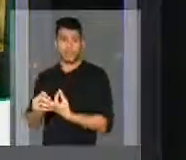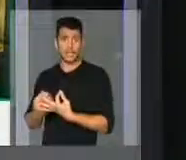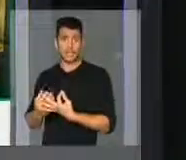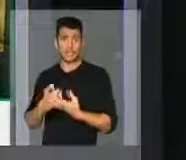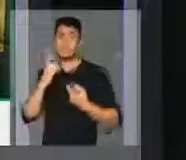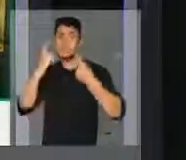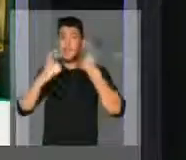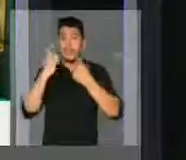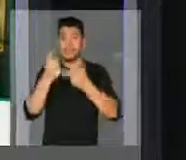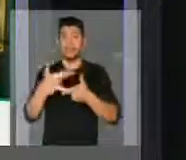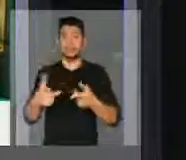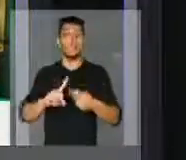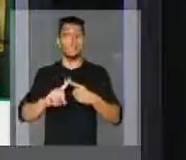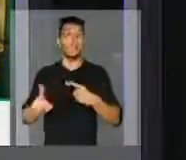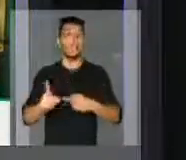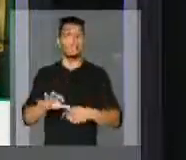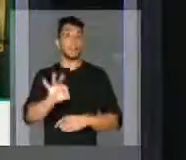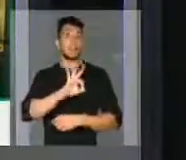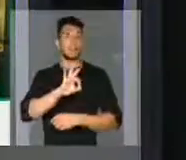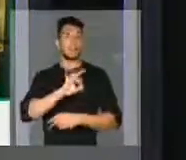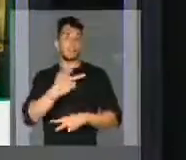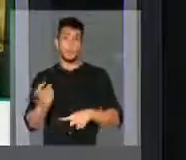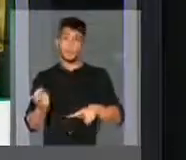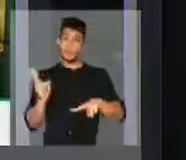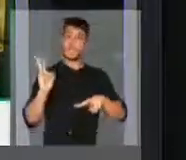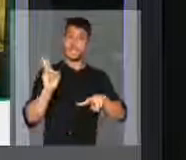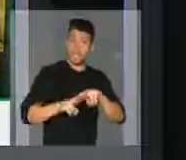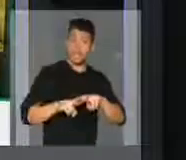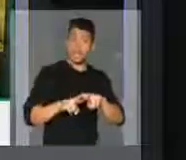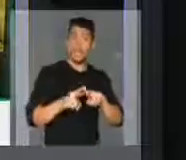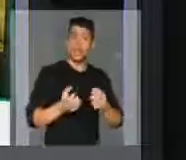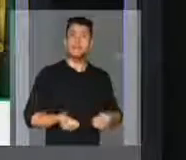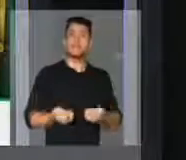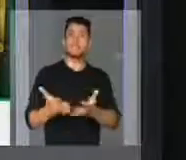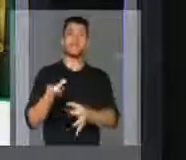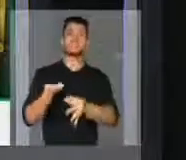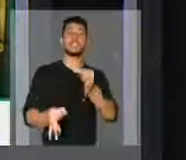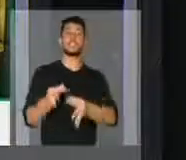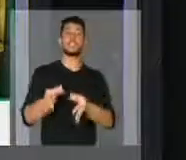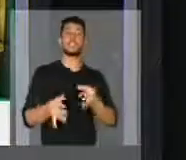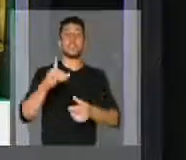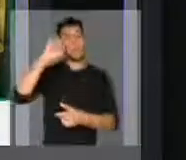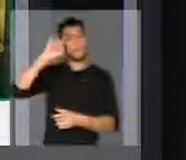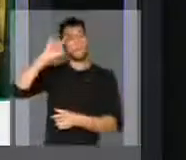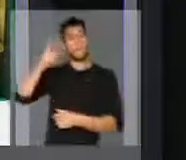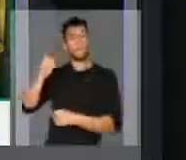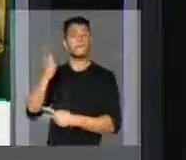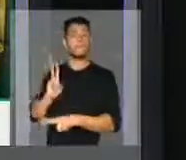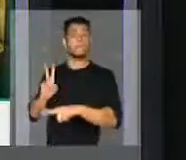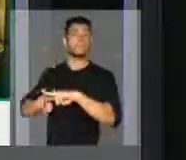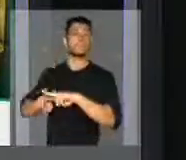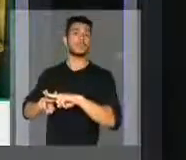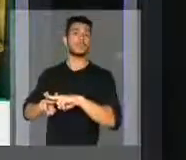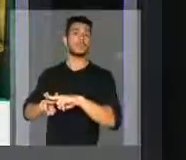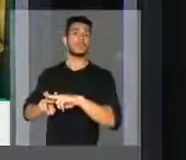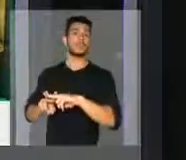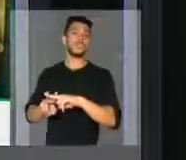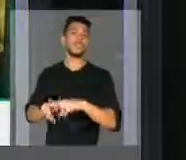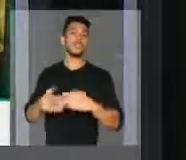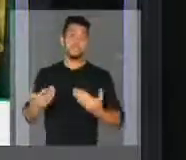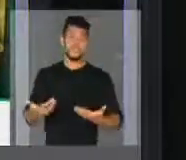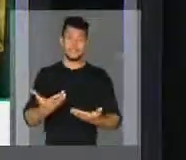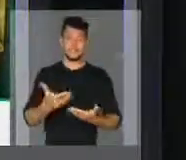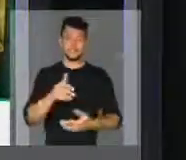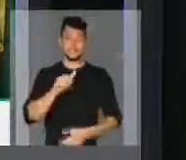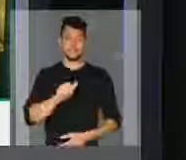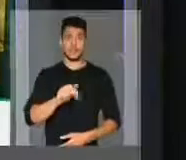a polícia prendeu em flagrante, leva para a justiça e a justiça acaba mandando esse pobre coitado para o presídio. As